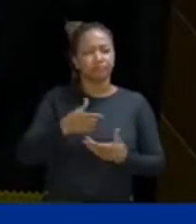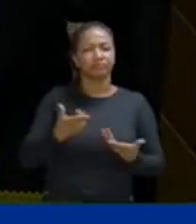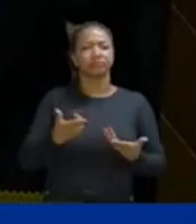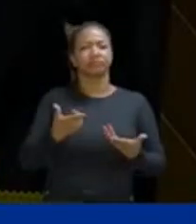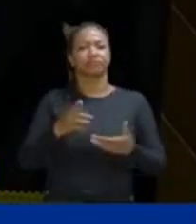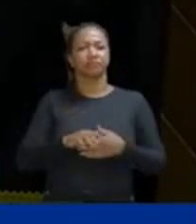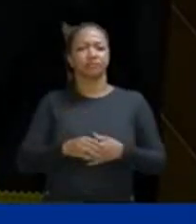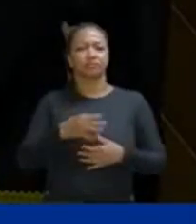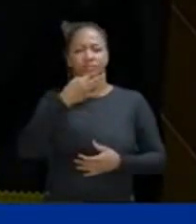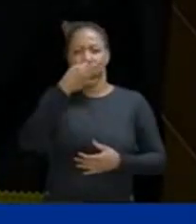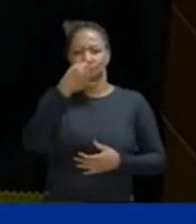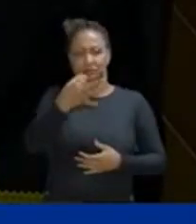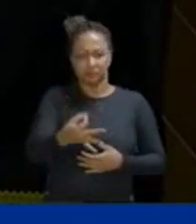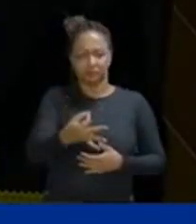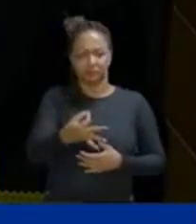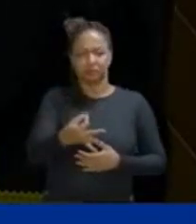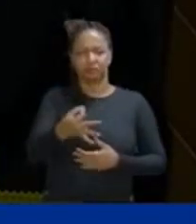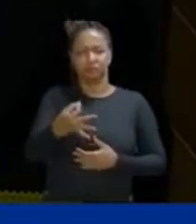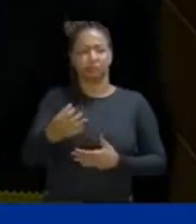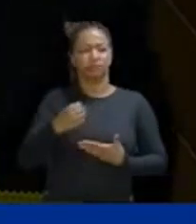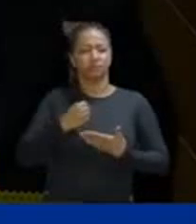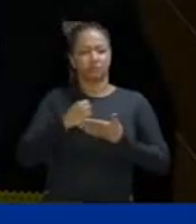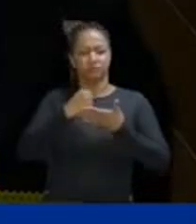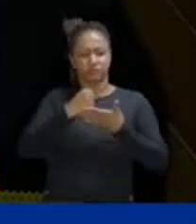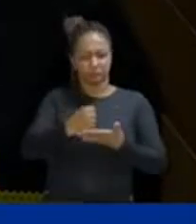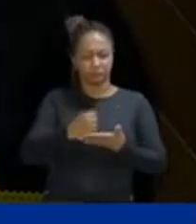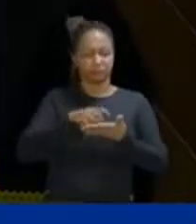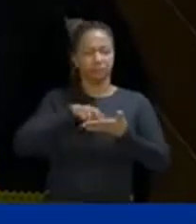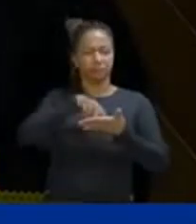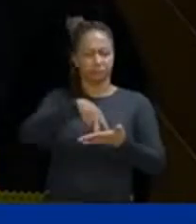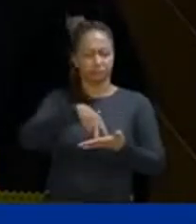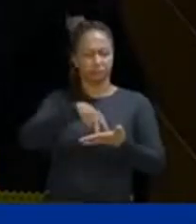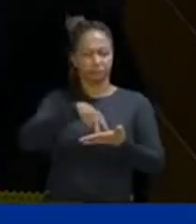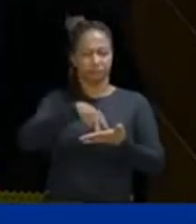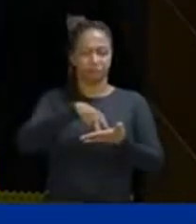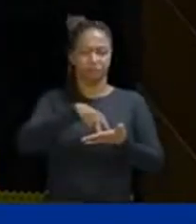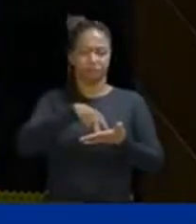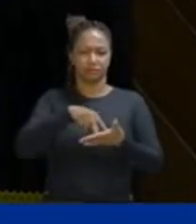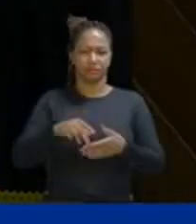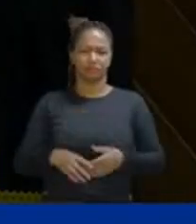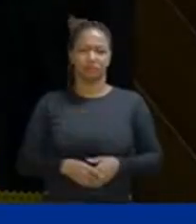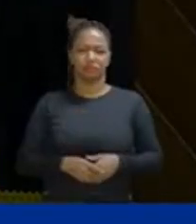o argumento que sustentou a